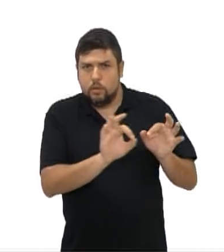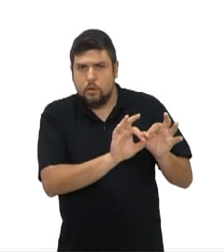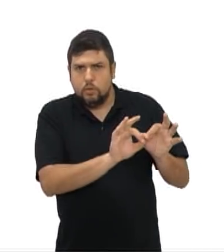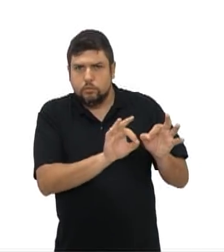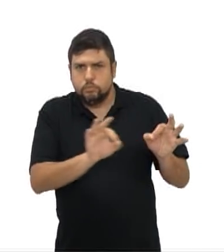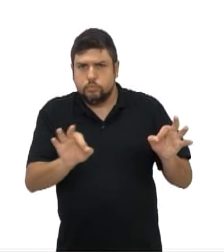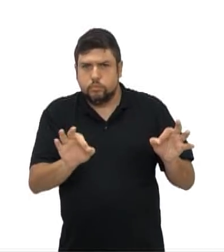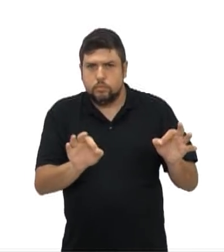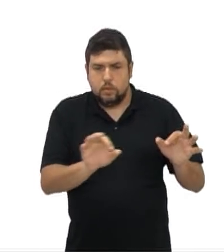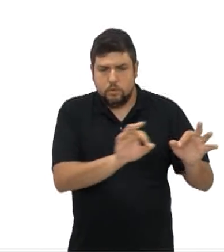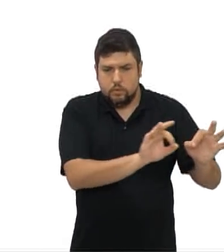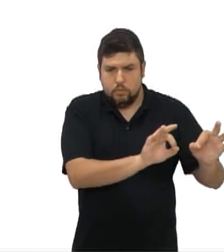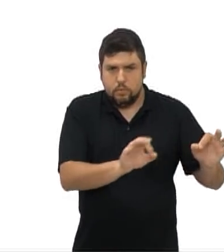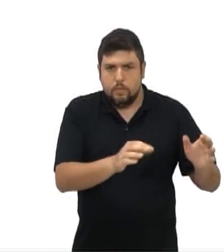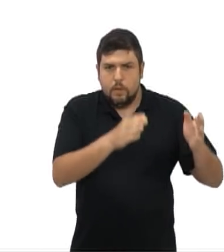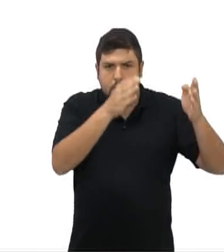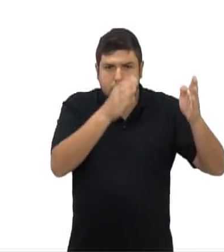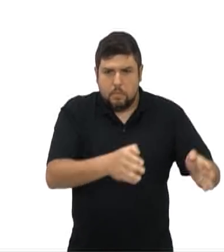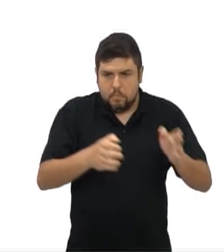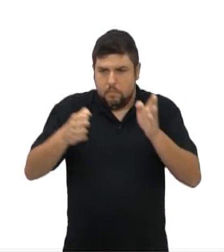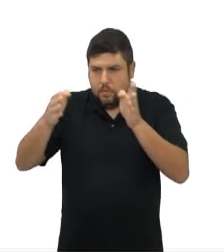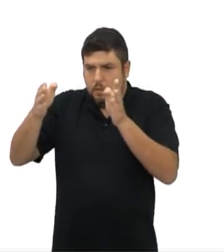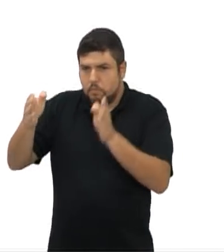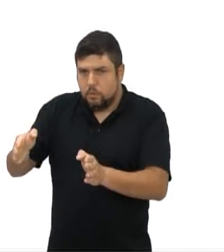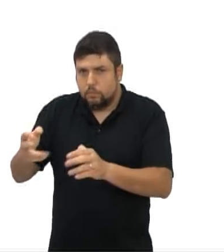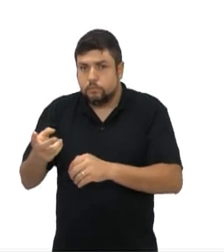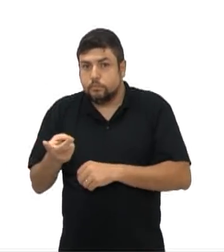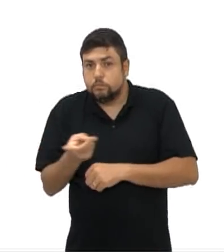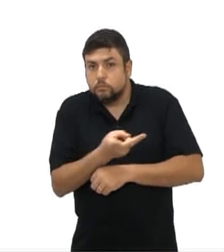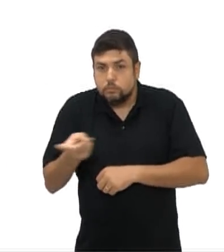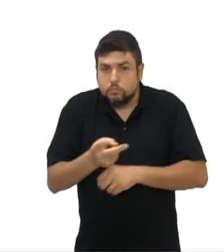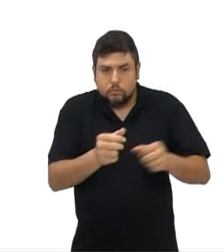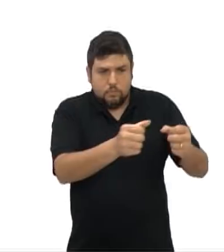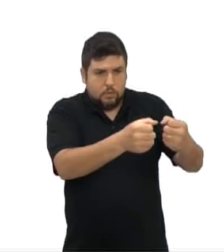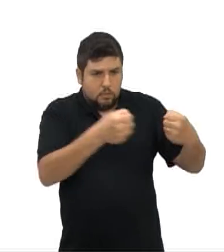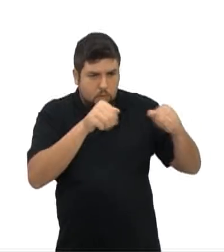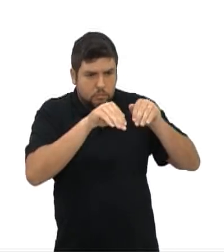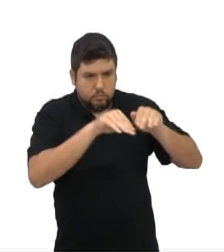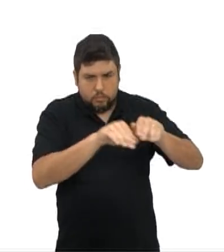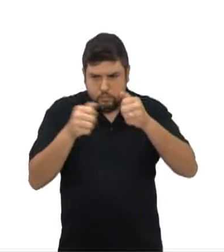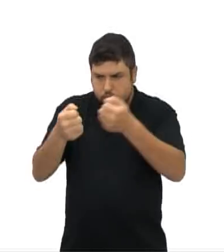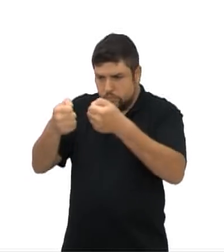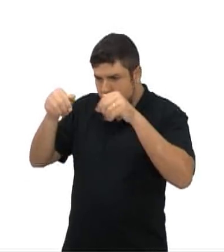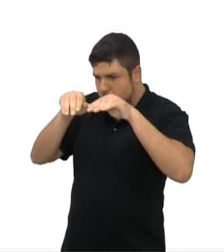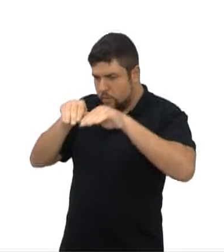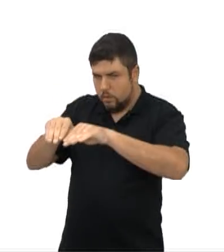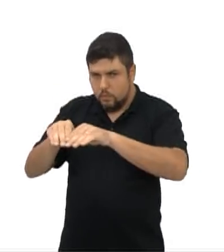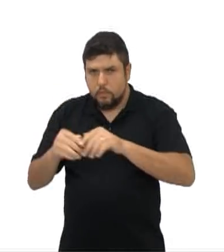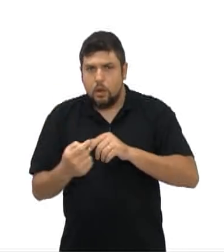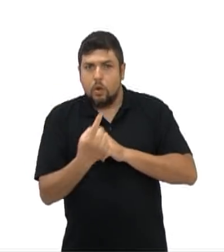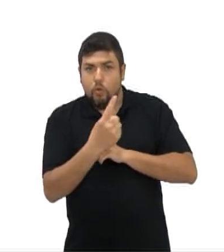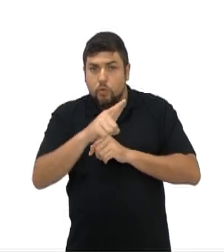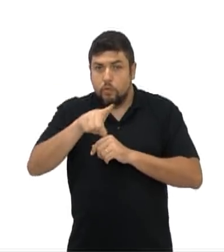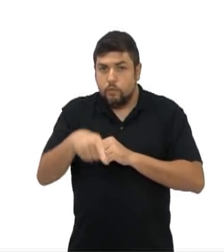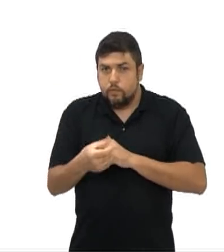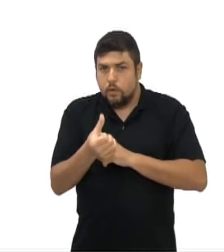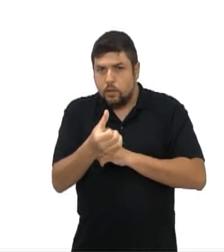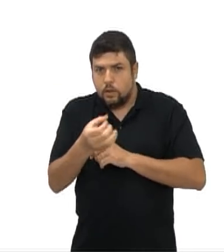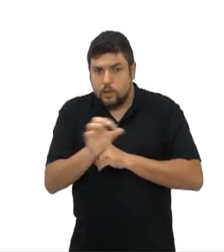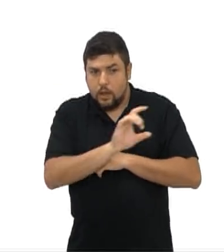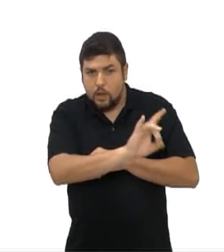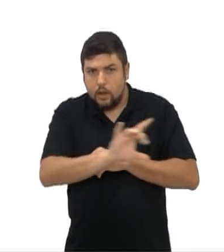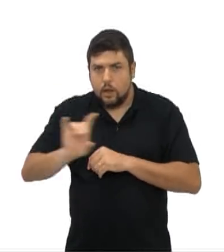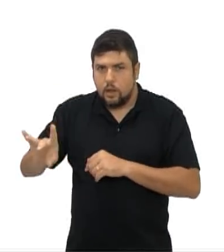tem 2 armários que medem 1,60 cada um. Em uma parede que mede 5